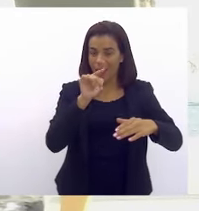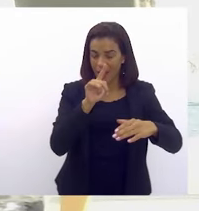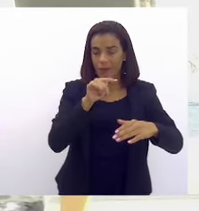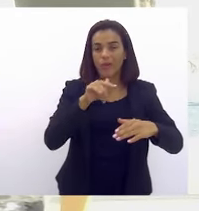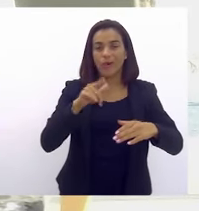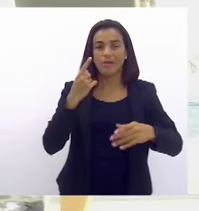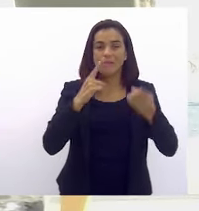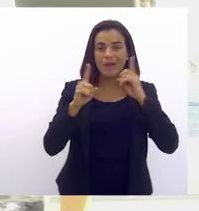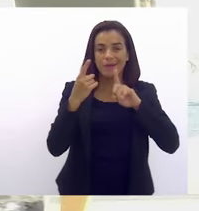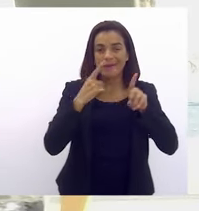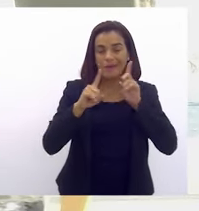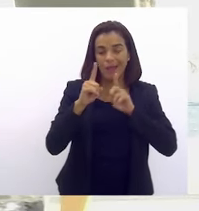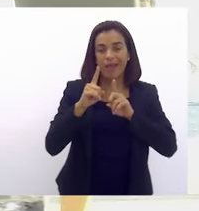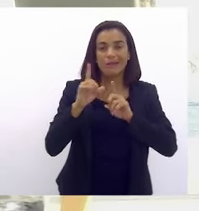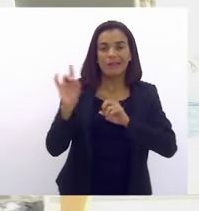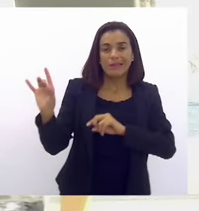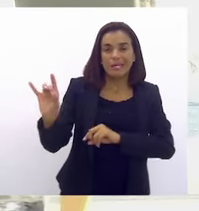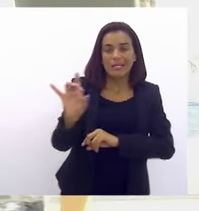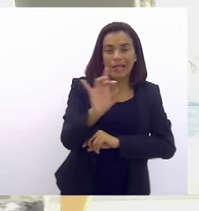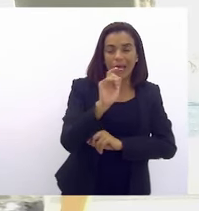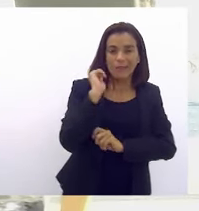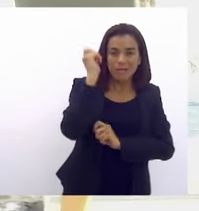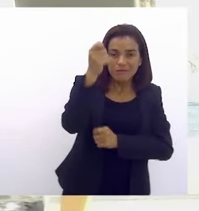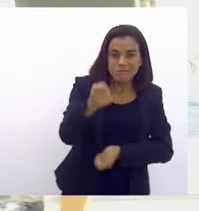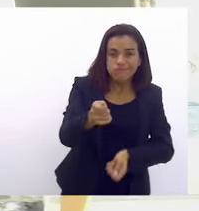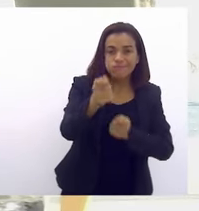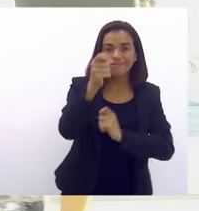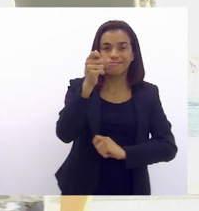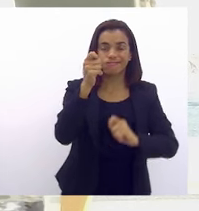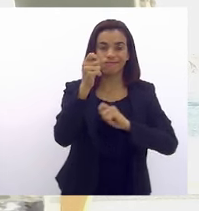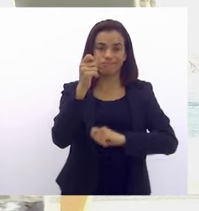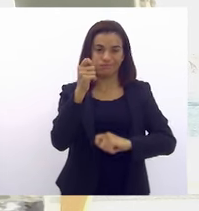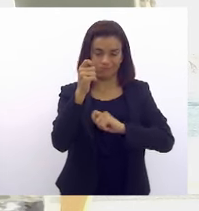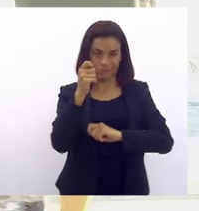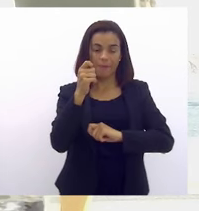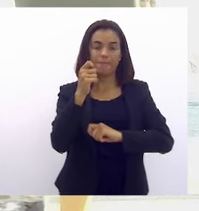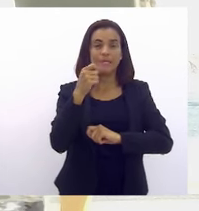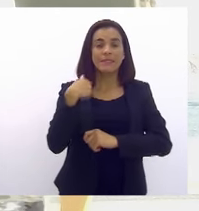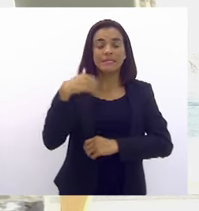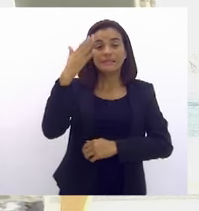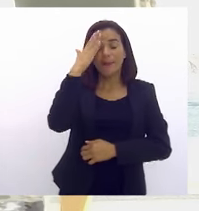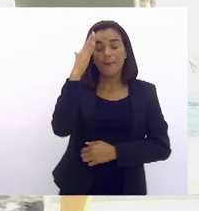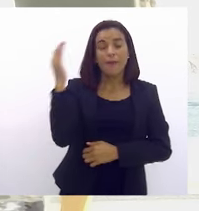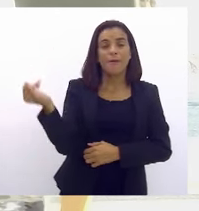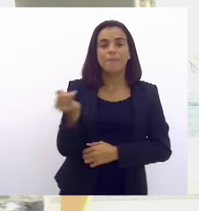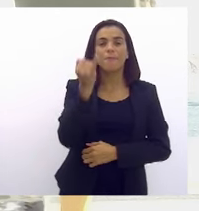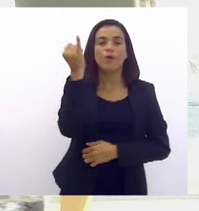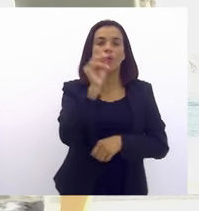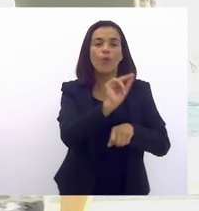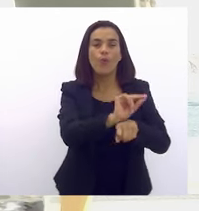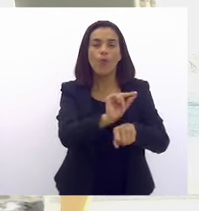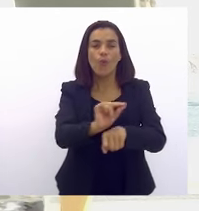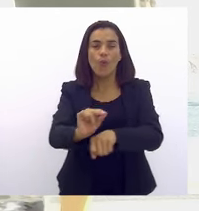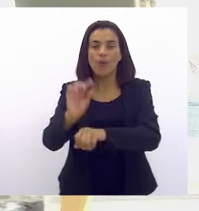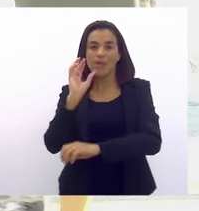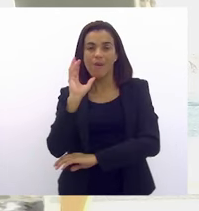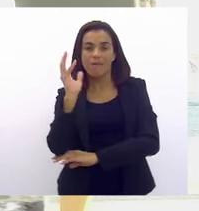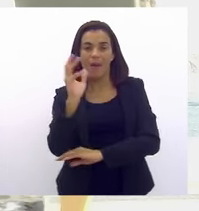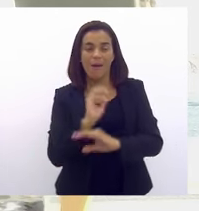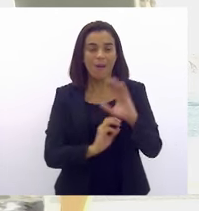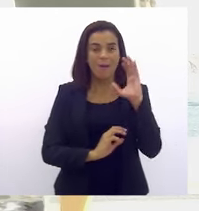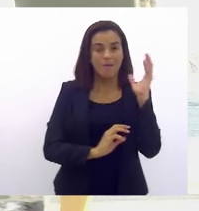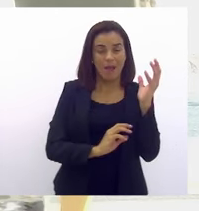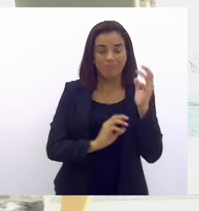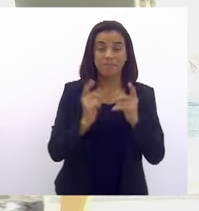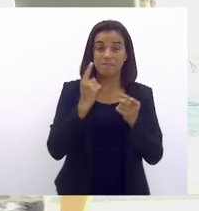em sair da sua casa para pescar e saber também a importância da gente cuidar do meio ambiente na nossa cidade de